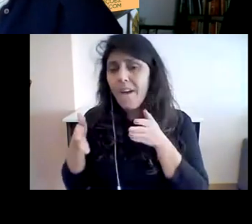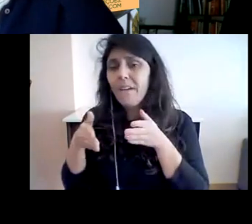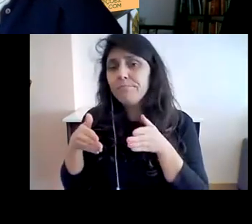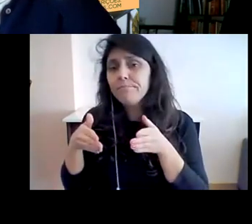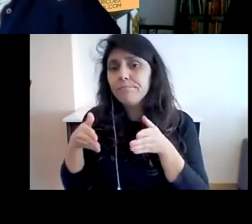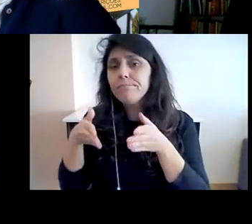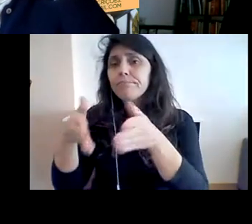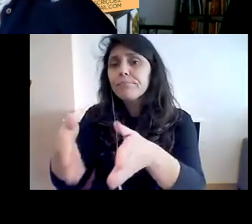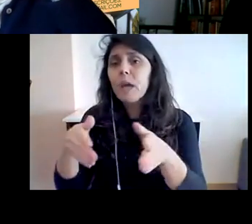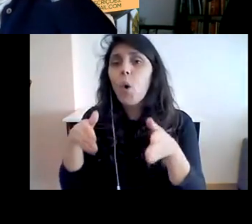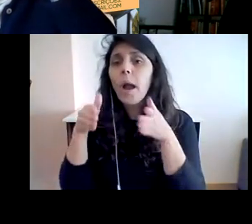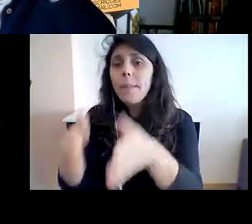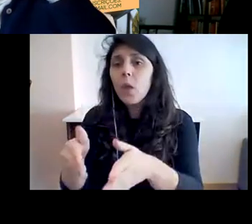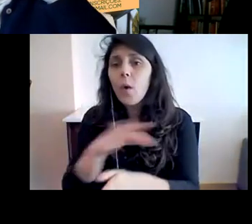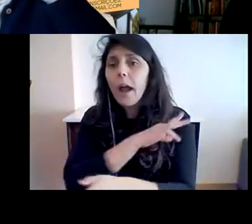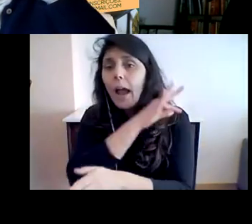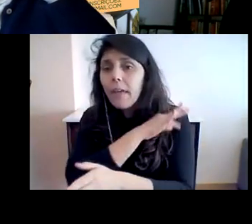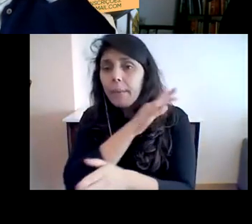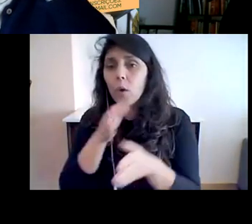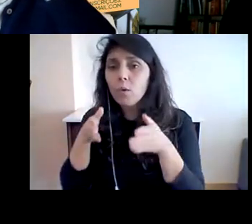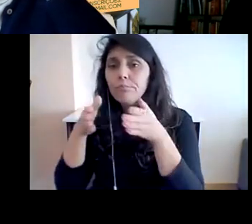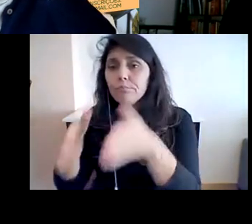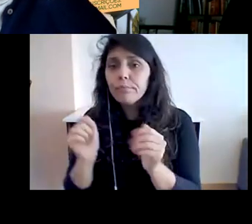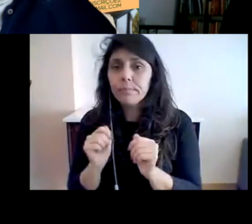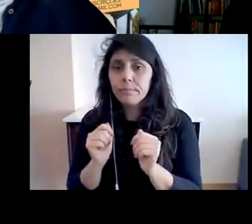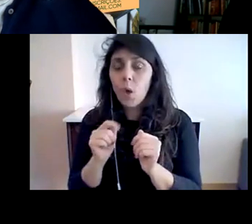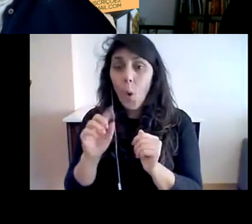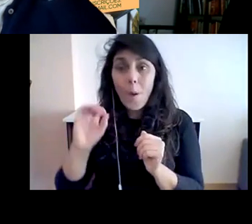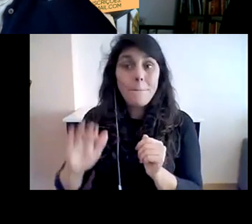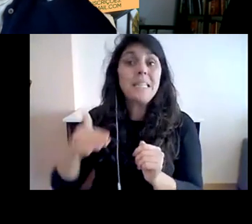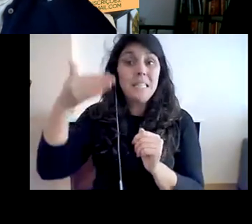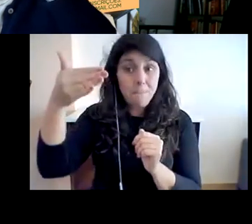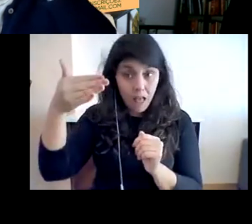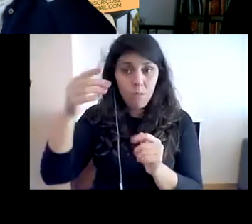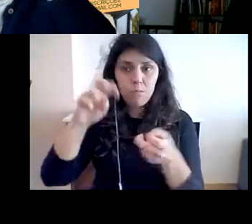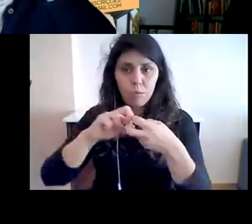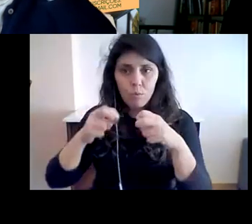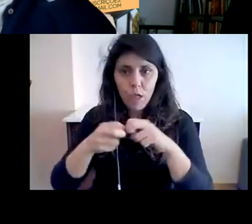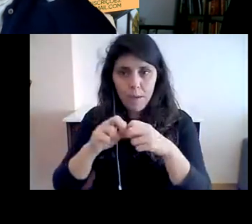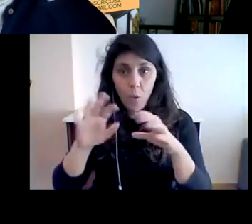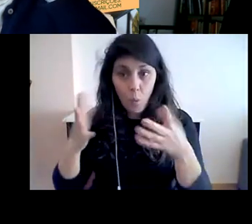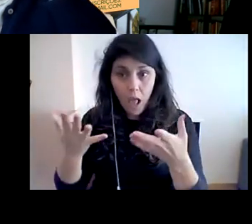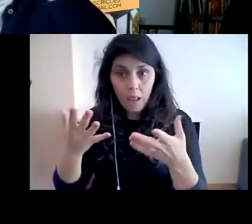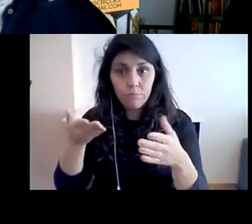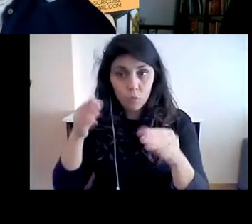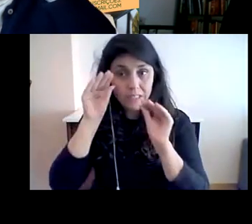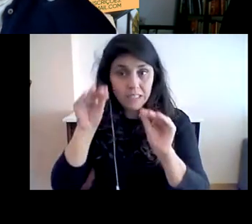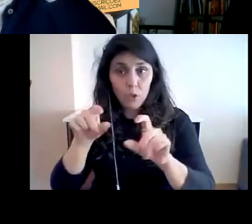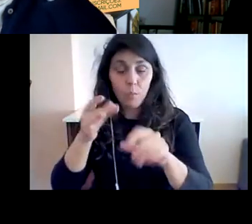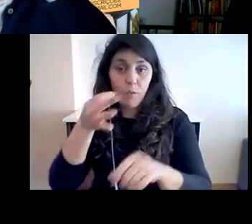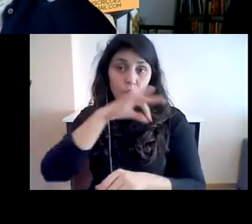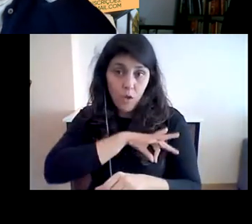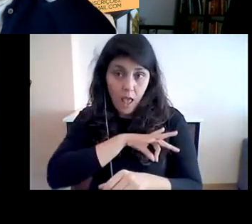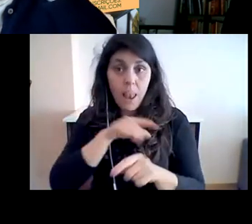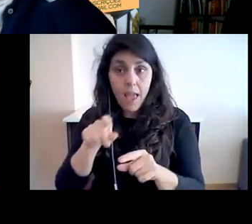mas quando eu dizia que talvez um dos principais problemas do ensino profissional seja a via académica, é no sentido